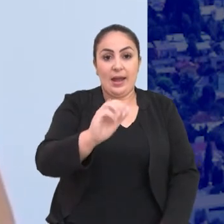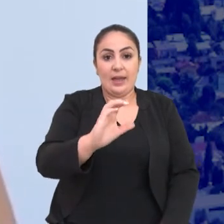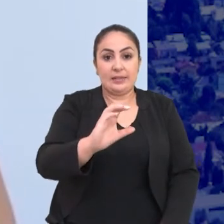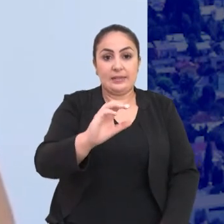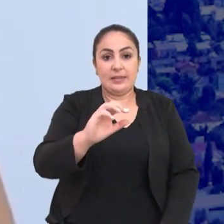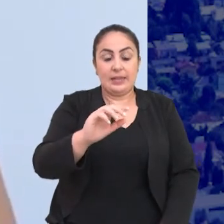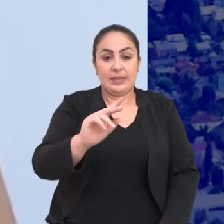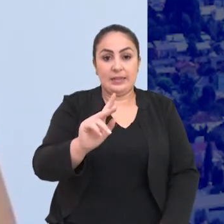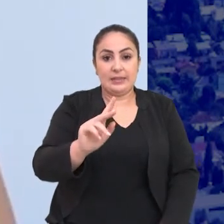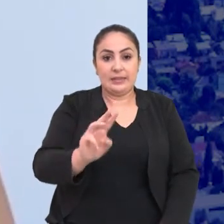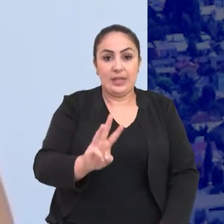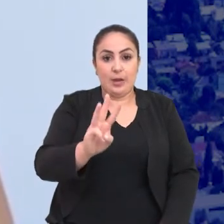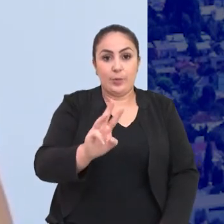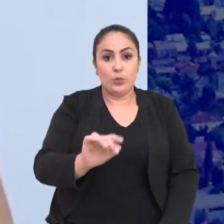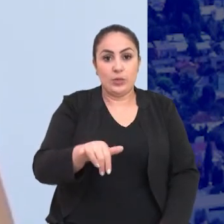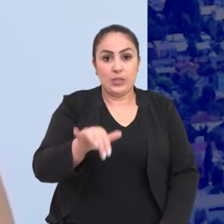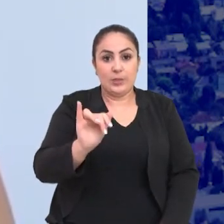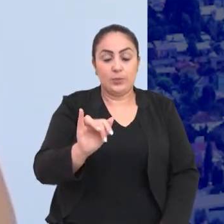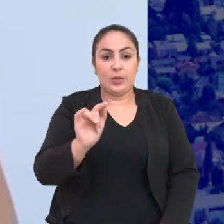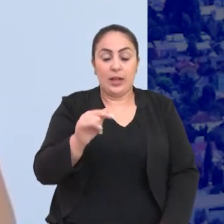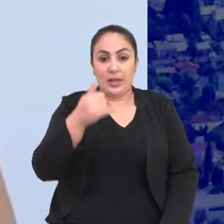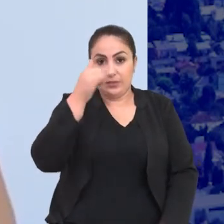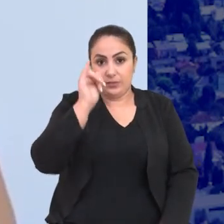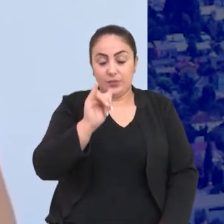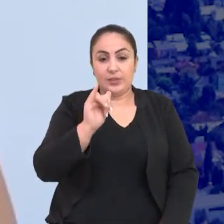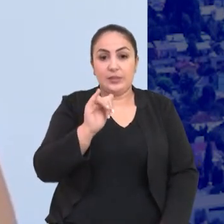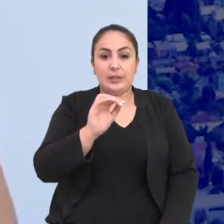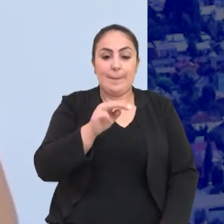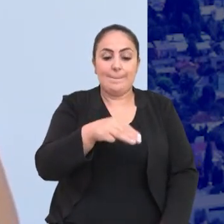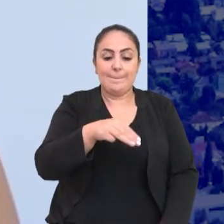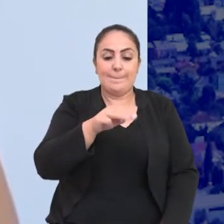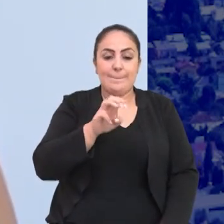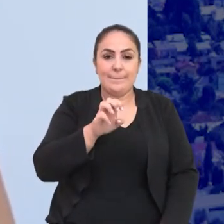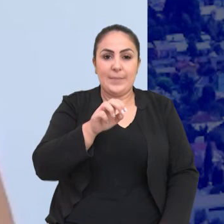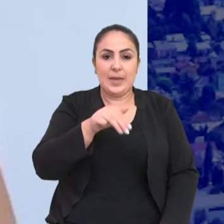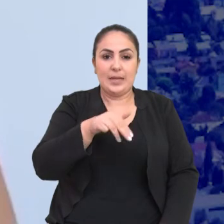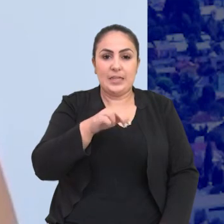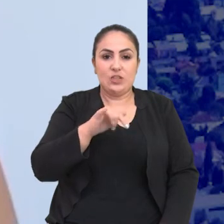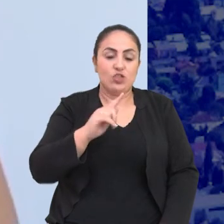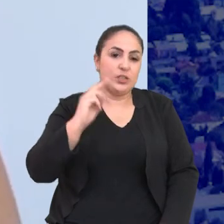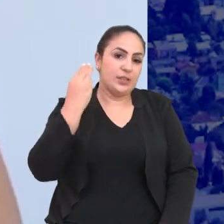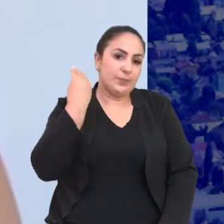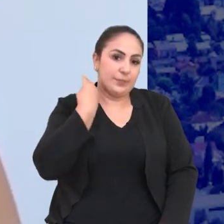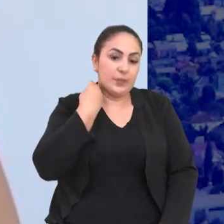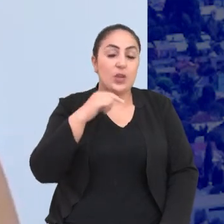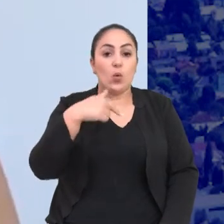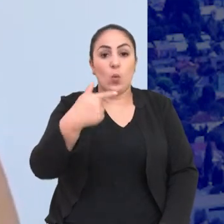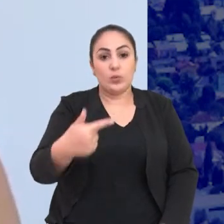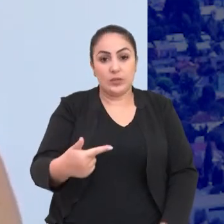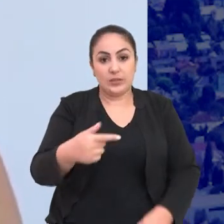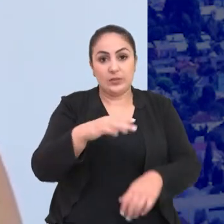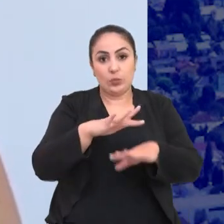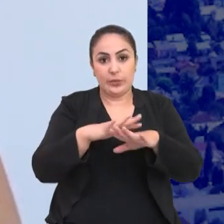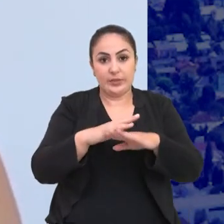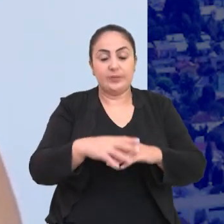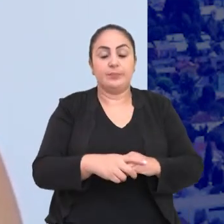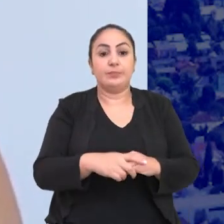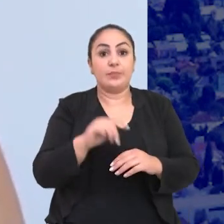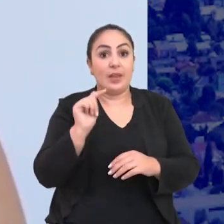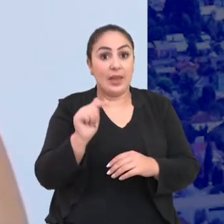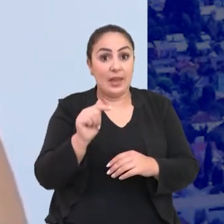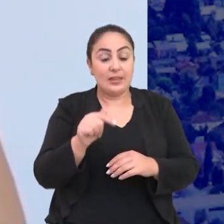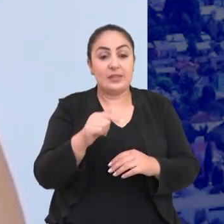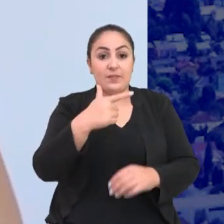é a vacina ACWY, que ela previne contra a meningite e contra outras